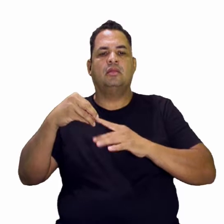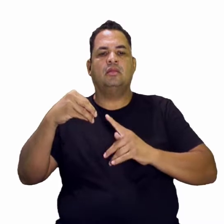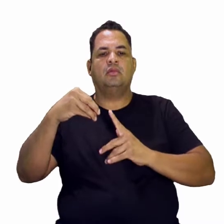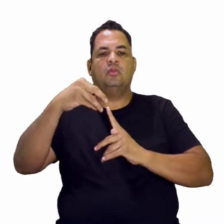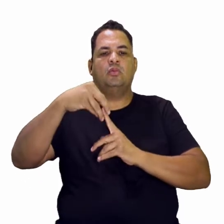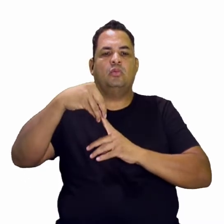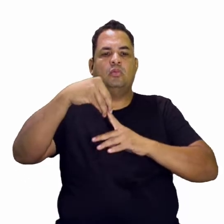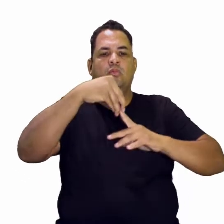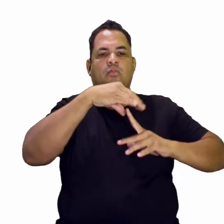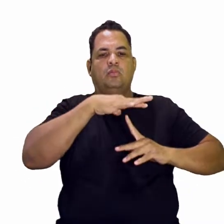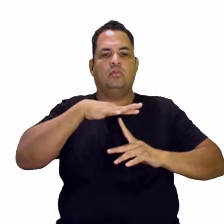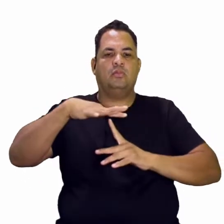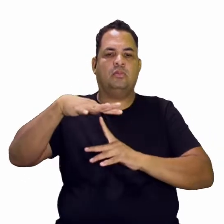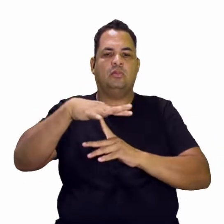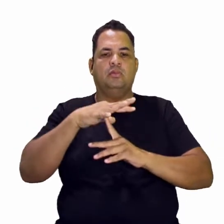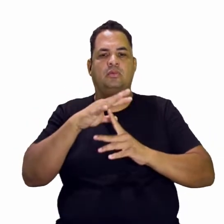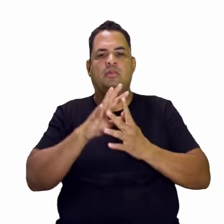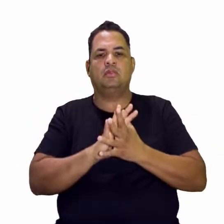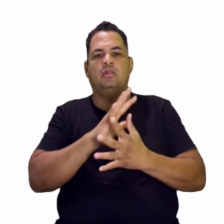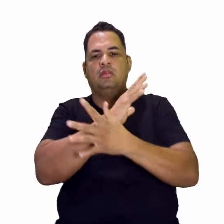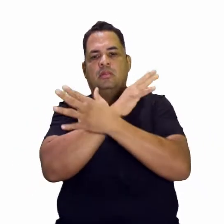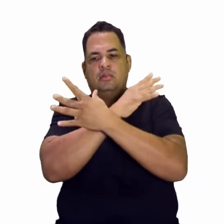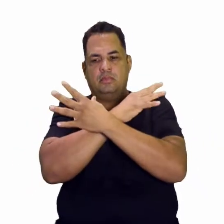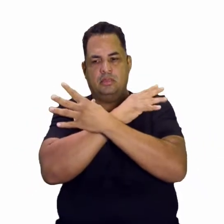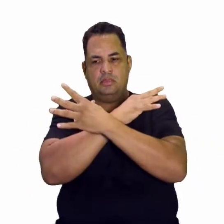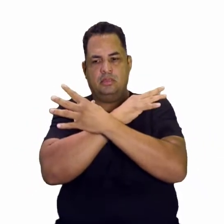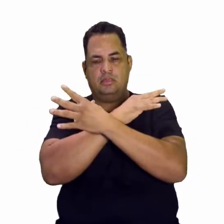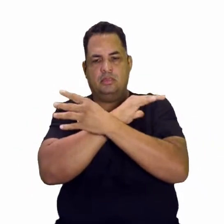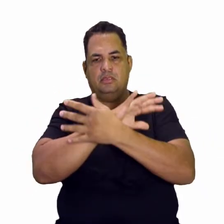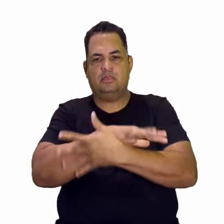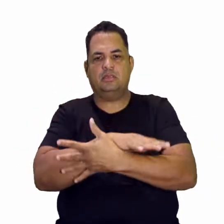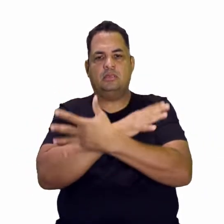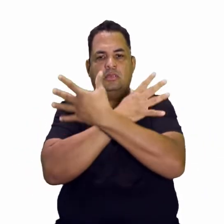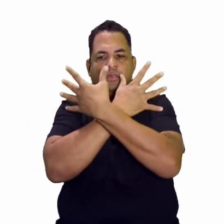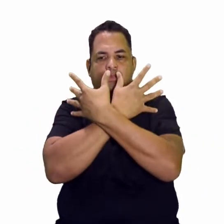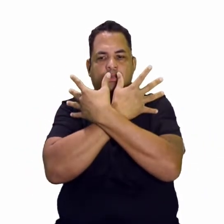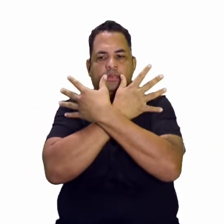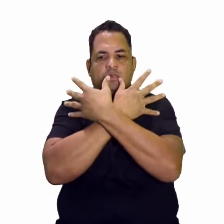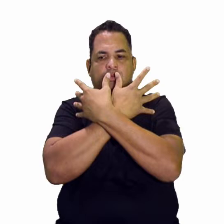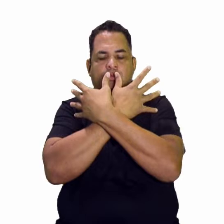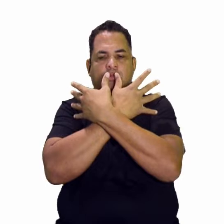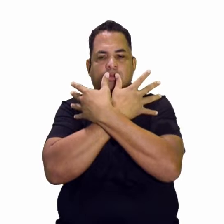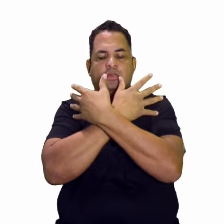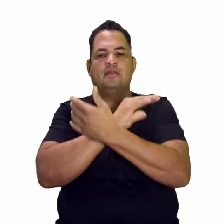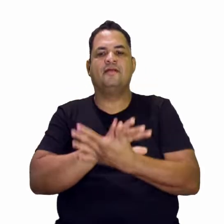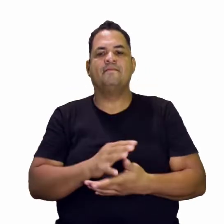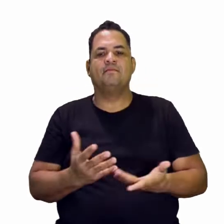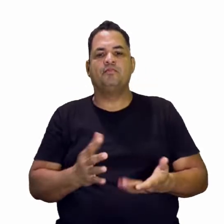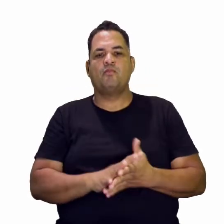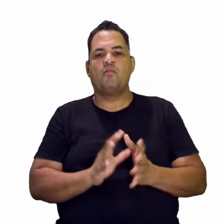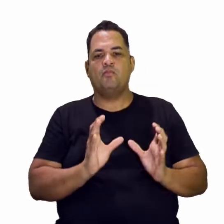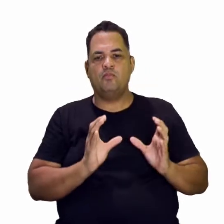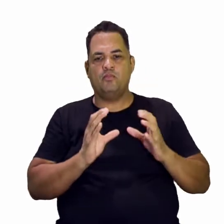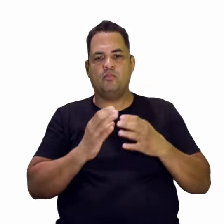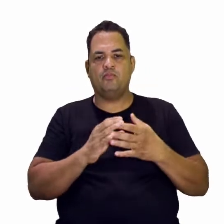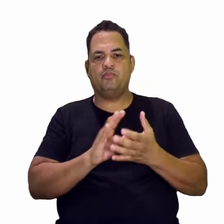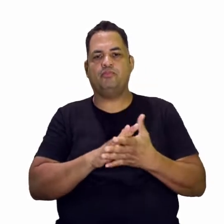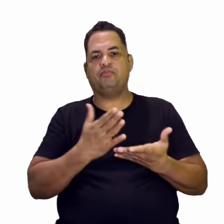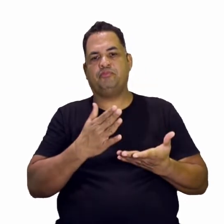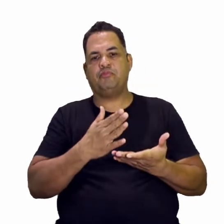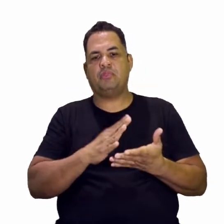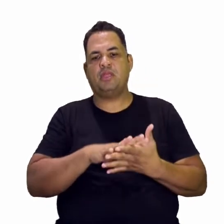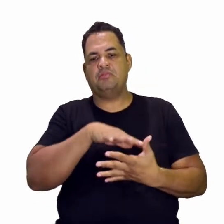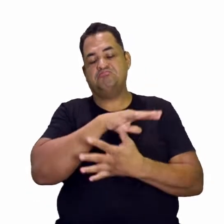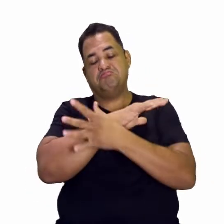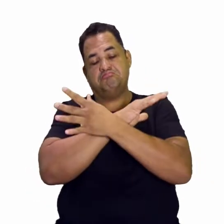o reino Animalia. Então, quando eu falo Plantae e Animalia, é fácil dizer que são do grupo dos animais e das